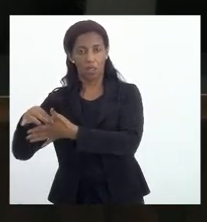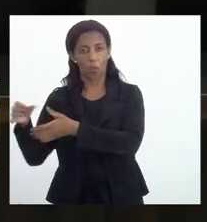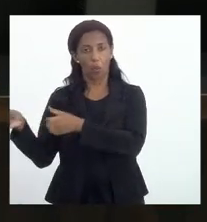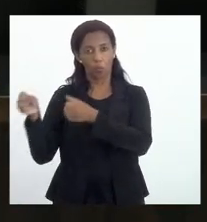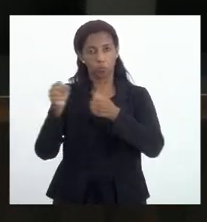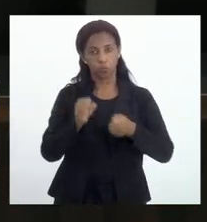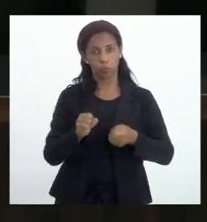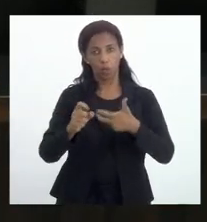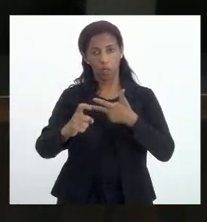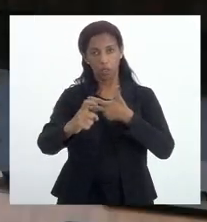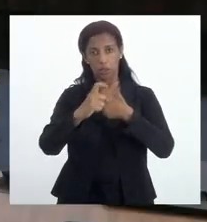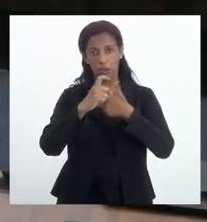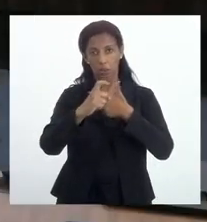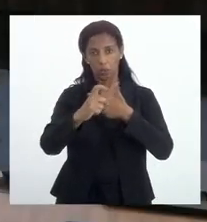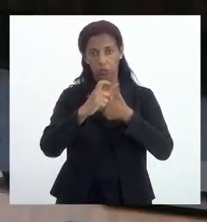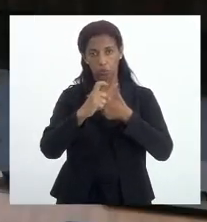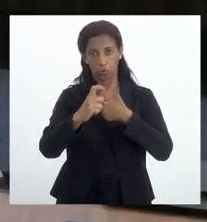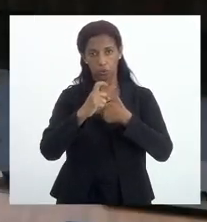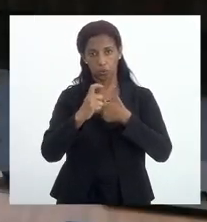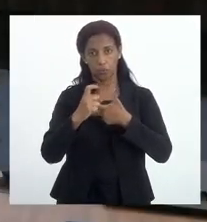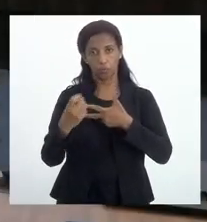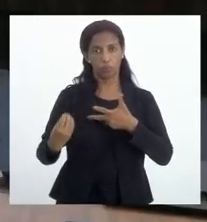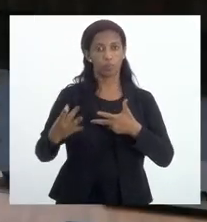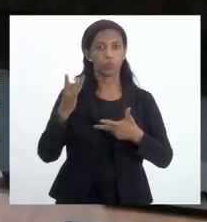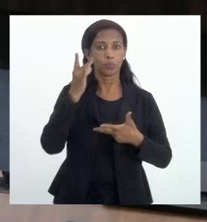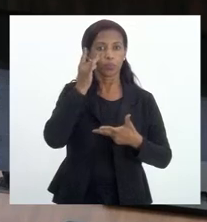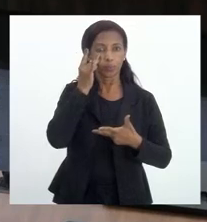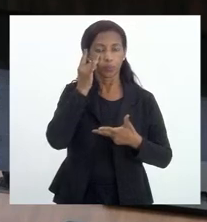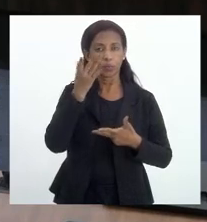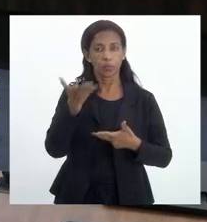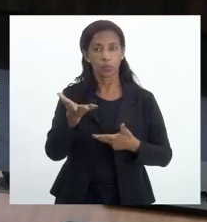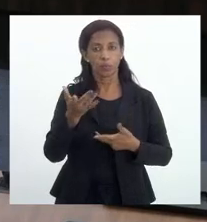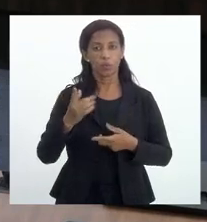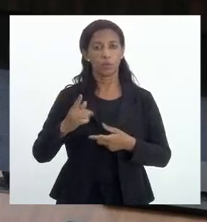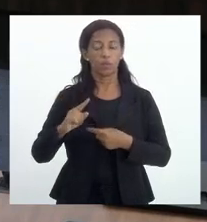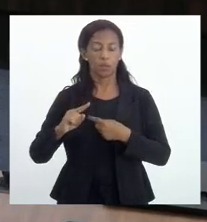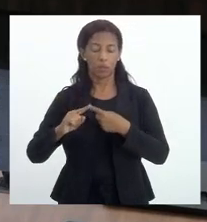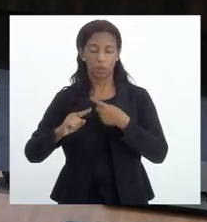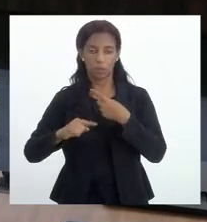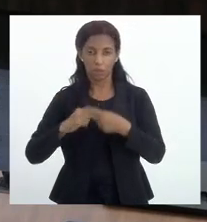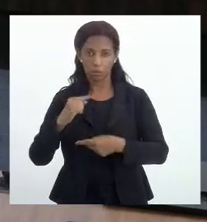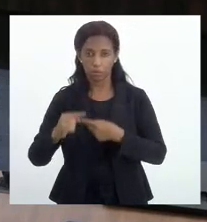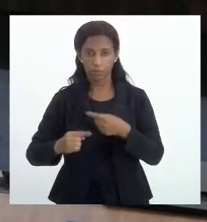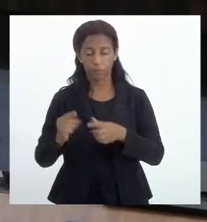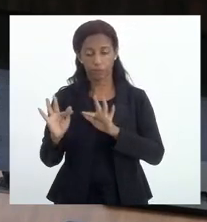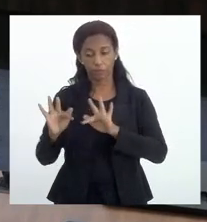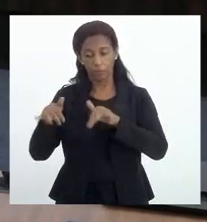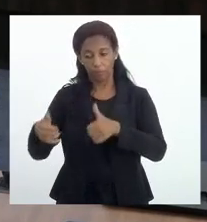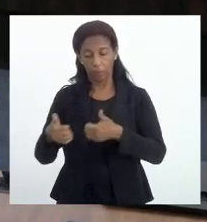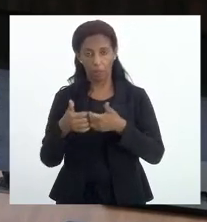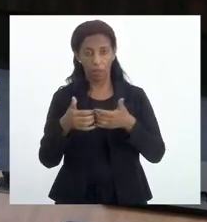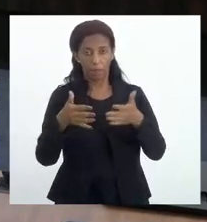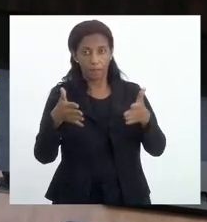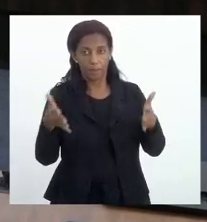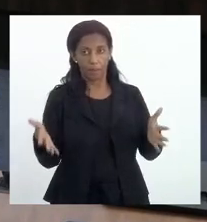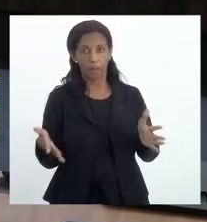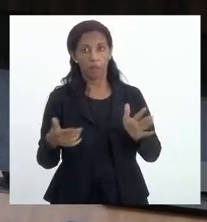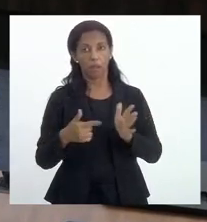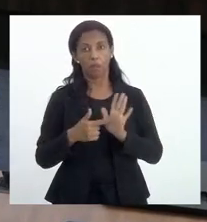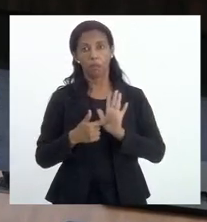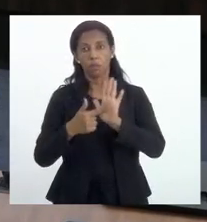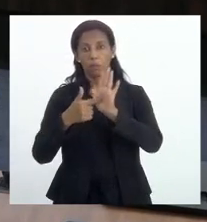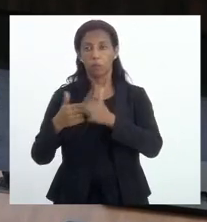Executivo aqui presentes, que farão, depois da gente terminar a abertura, uma